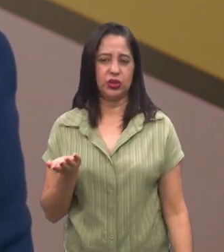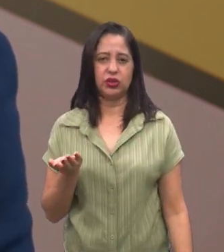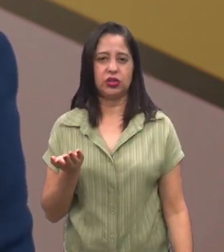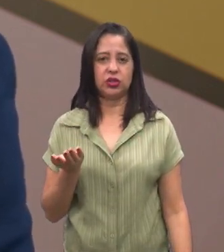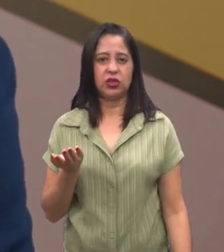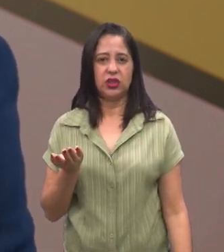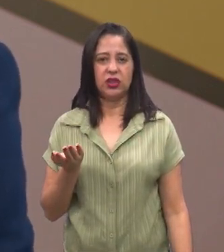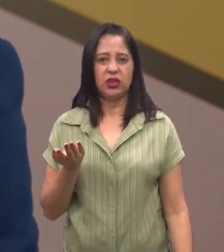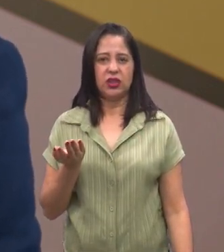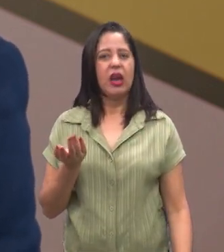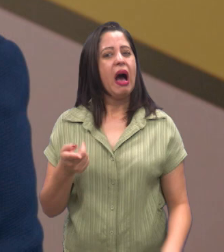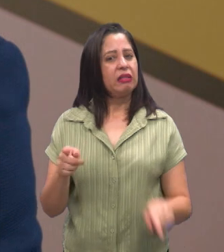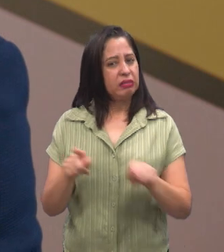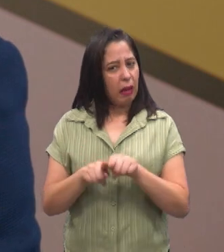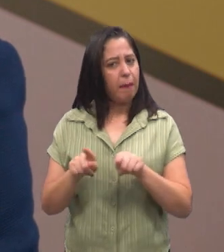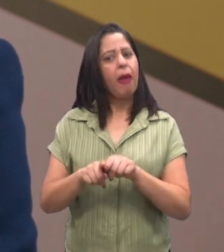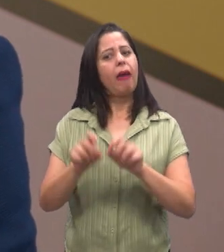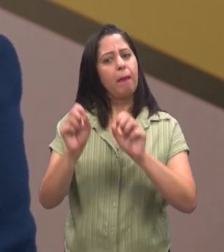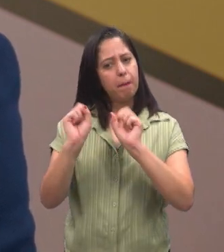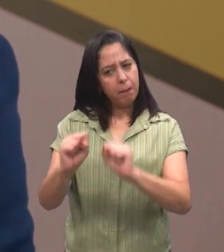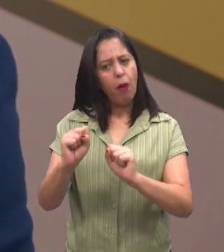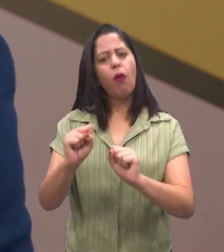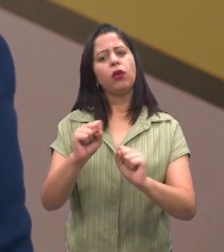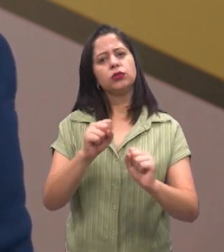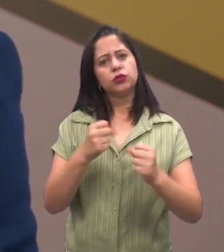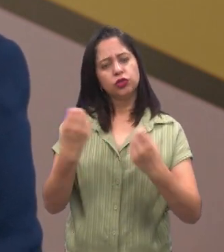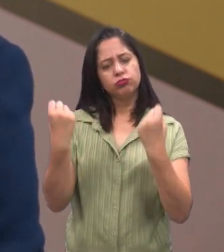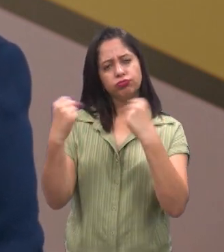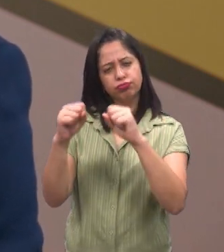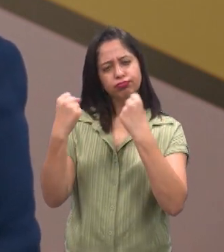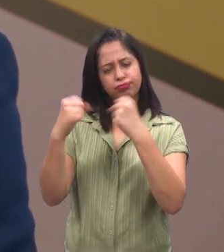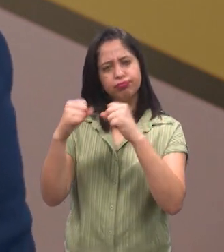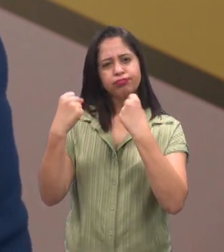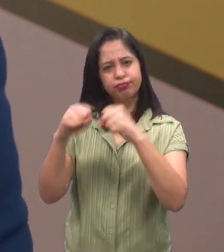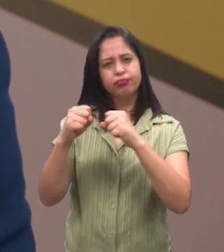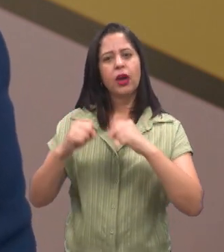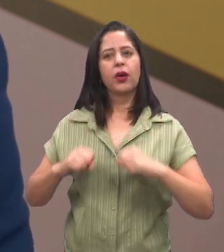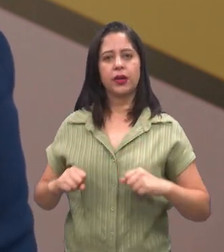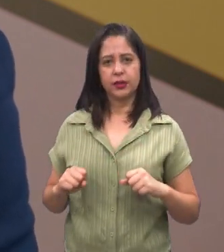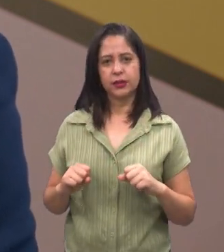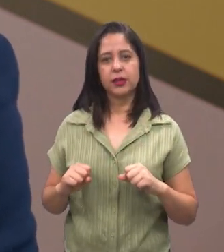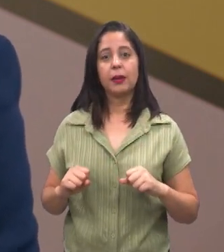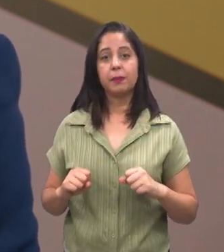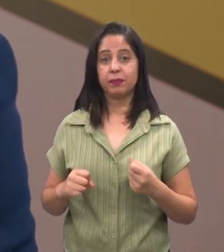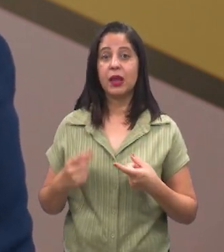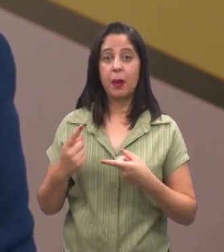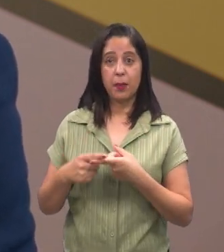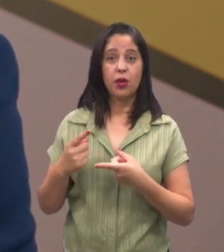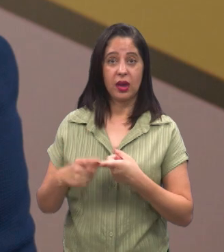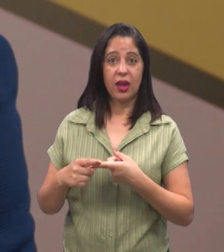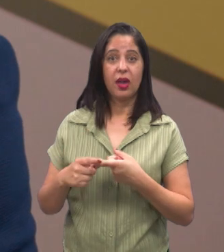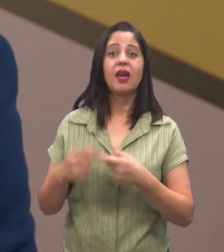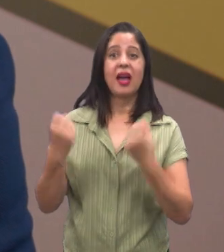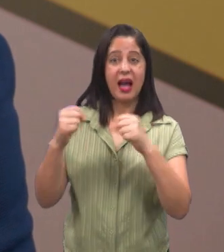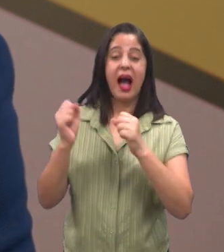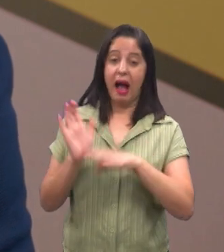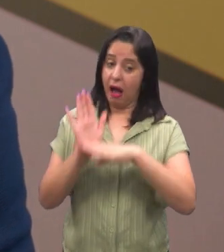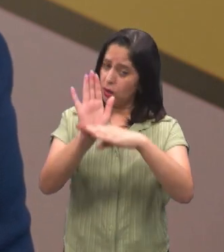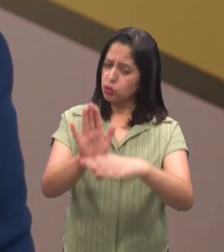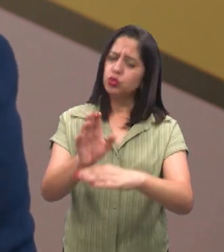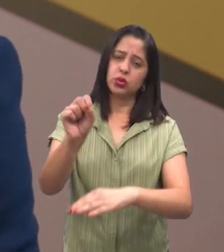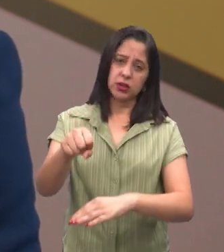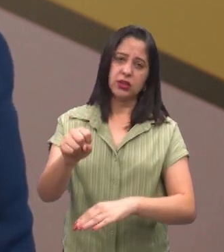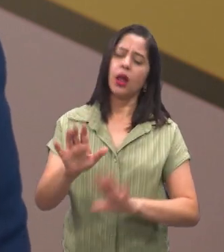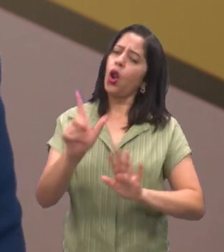Dificilmente você vai contraindicar a atividade física, mesmo com um paciente que tem uma cardiopatia até importante, porque isso vai geralmente ser benéfico para